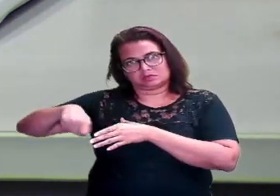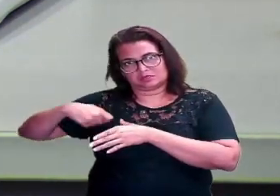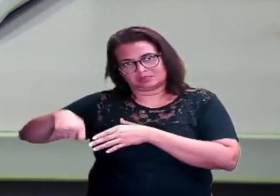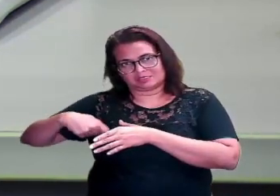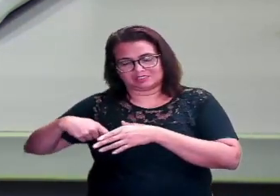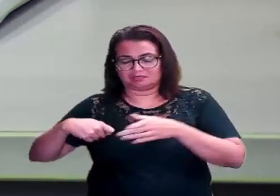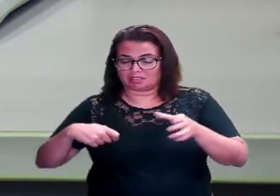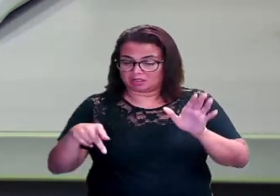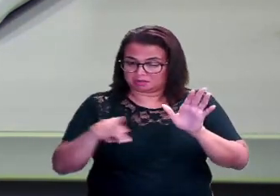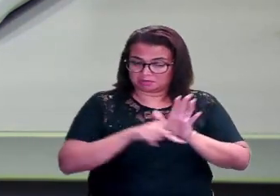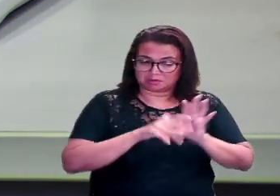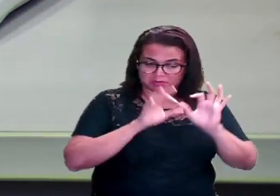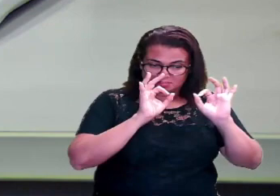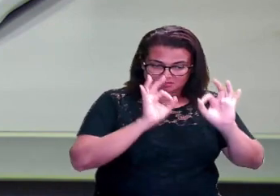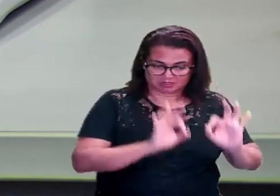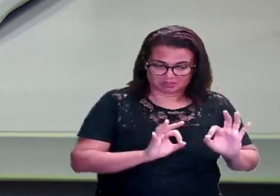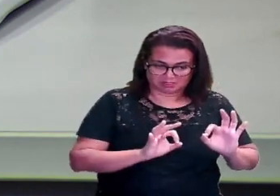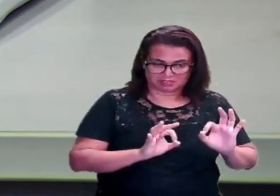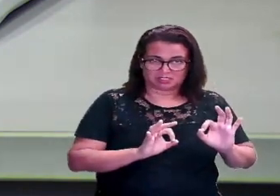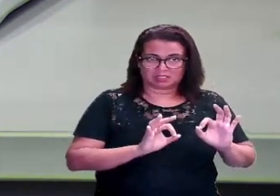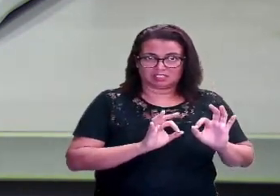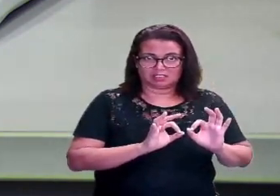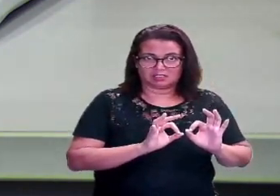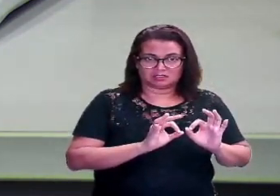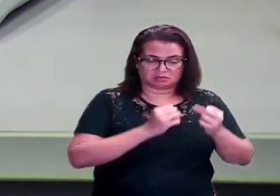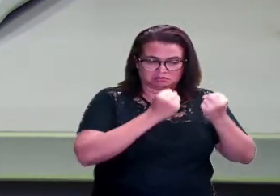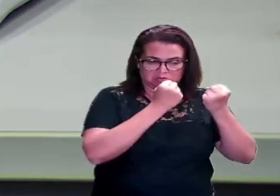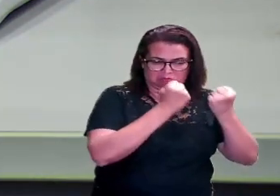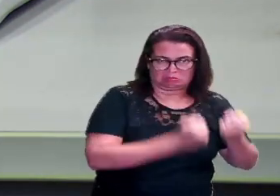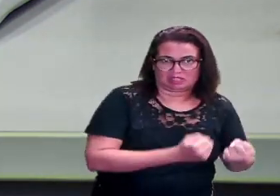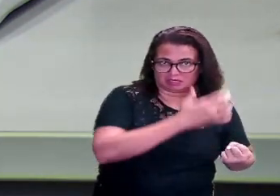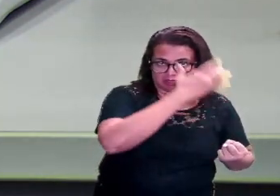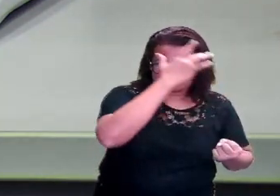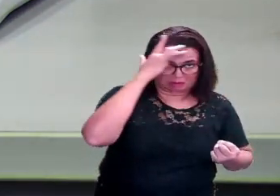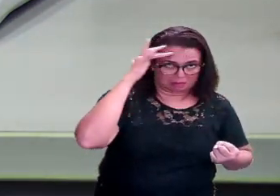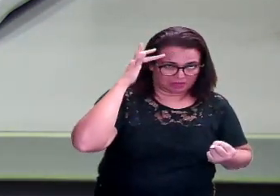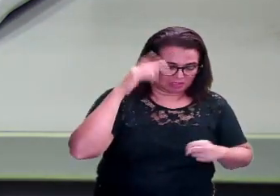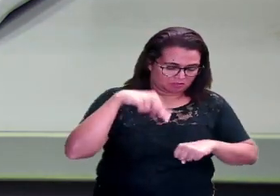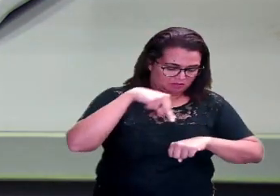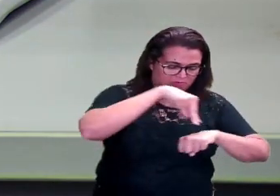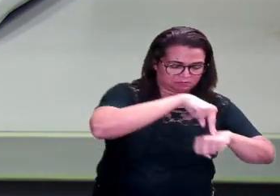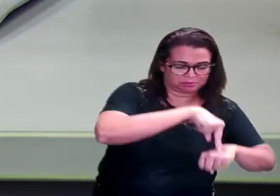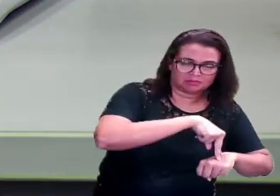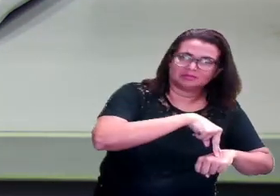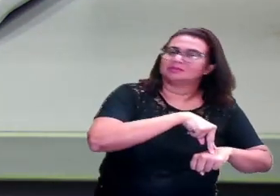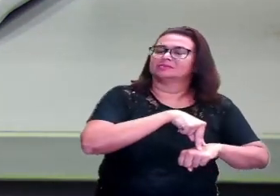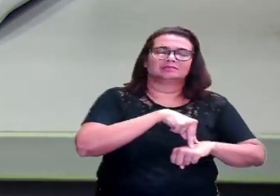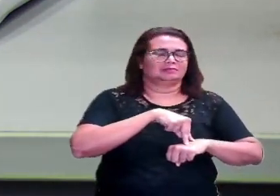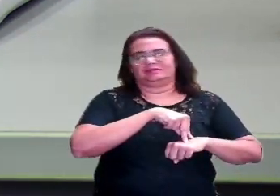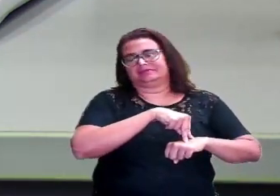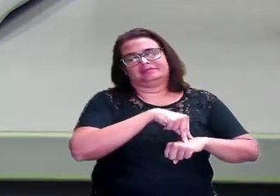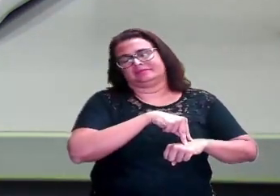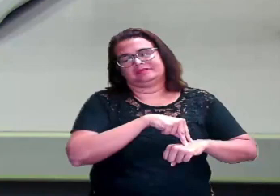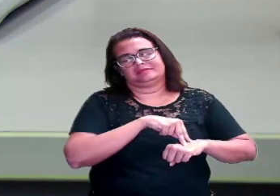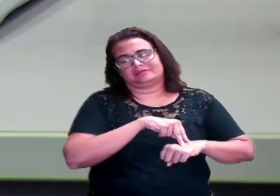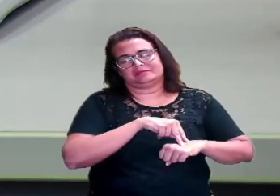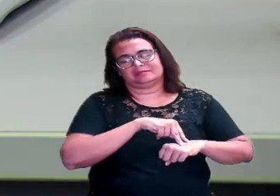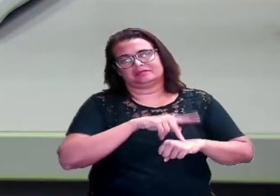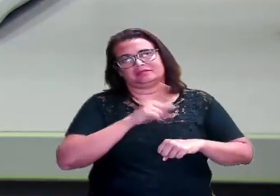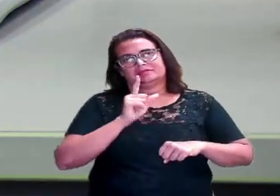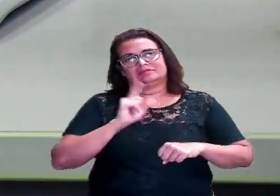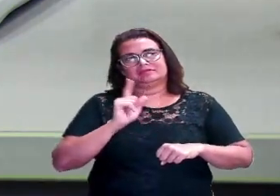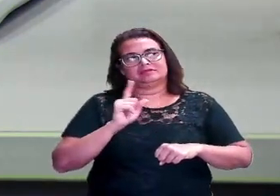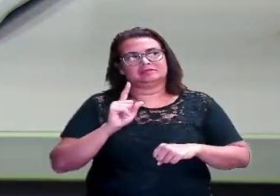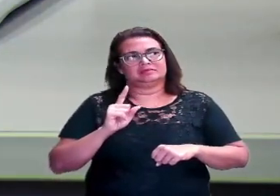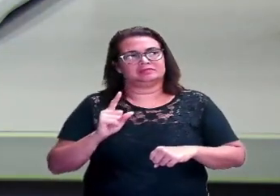utilizada para medida de altura, de peso de uma pessoa, né? Para o peso de uma pessoa, e nem é